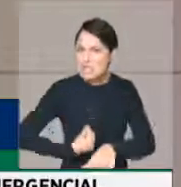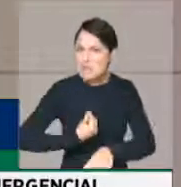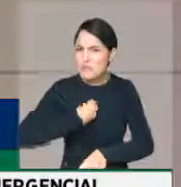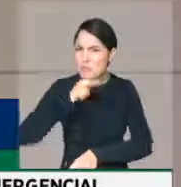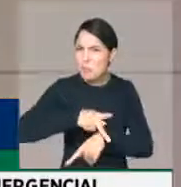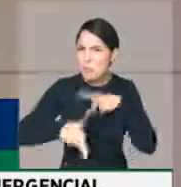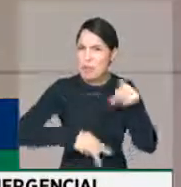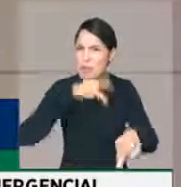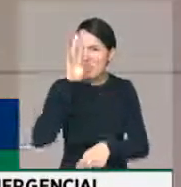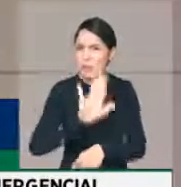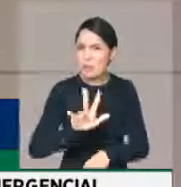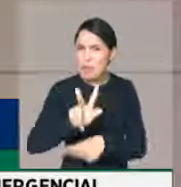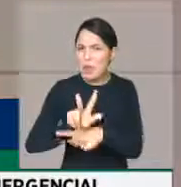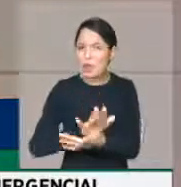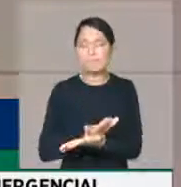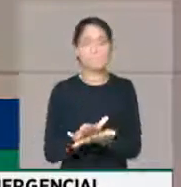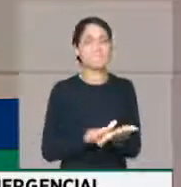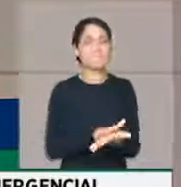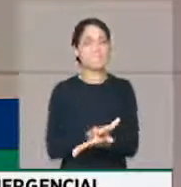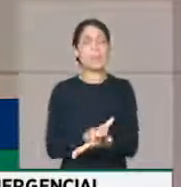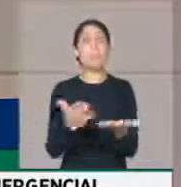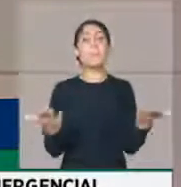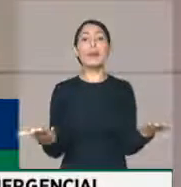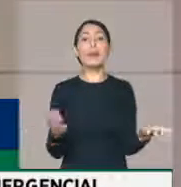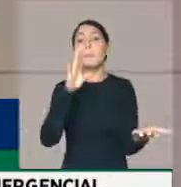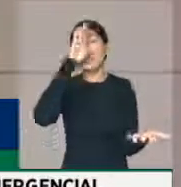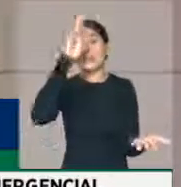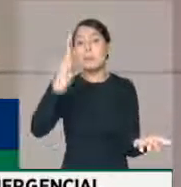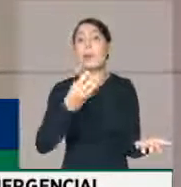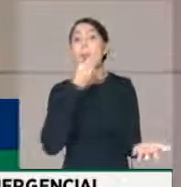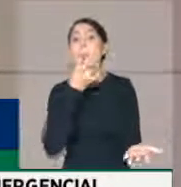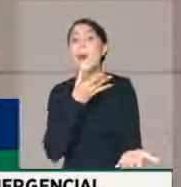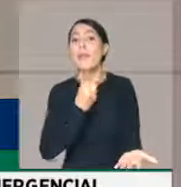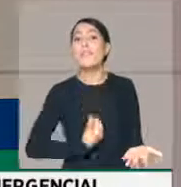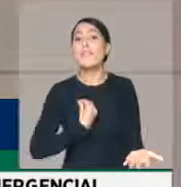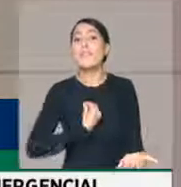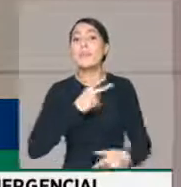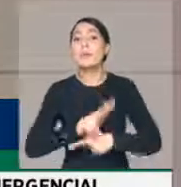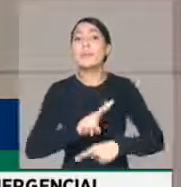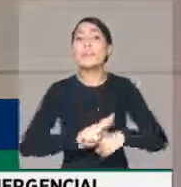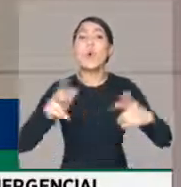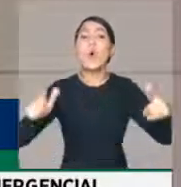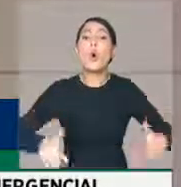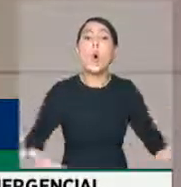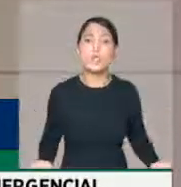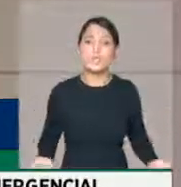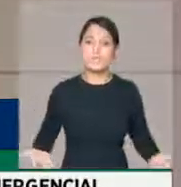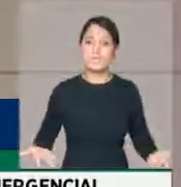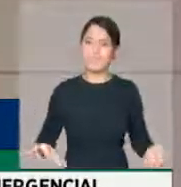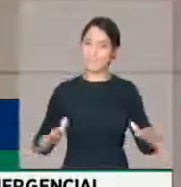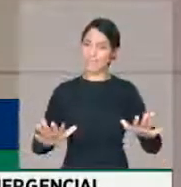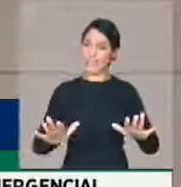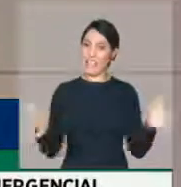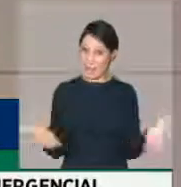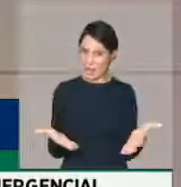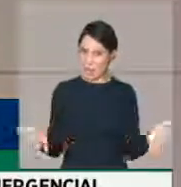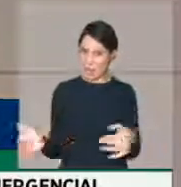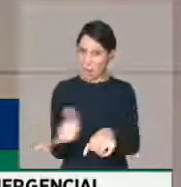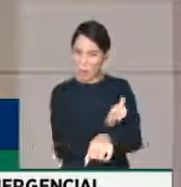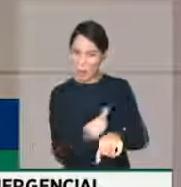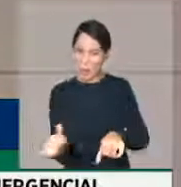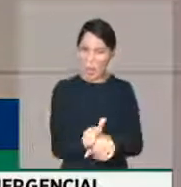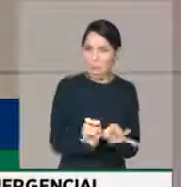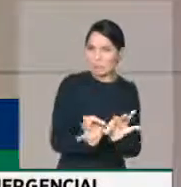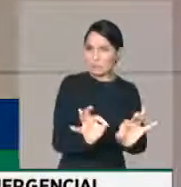Cuidar do bem maior que nós temos que cuidar, que é a proteção da vida. Fez isso sabotando o distanciamento, fez